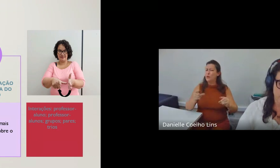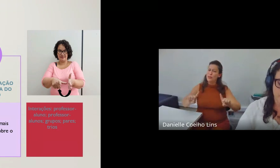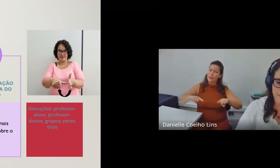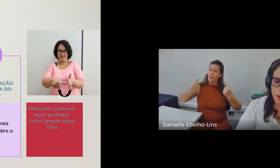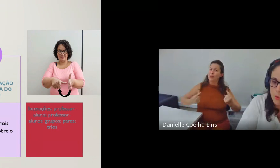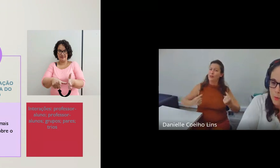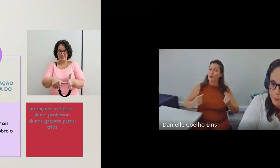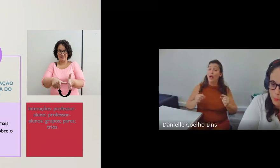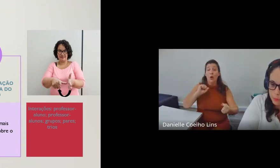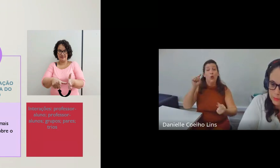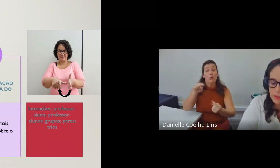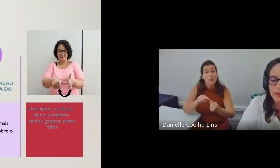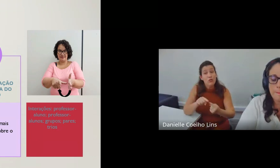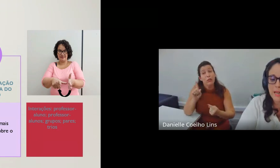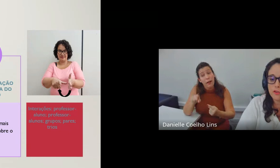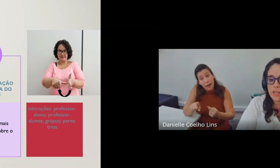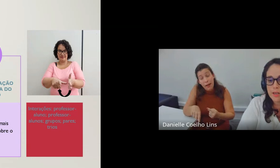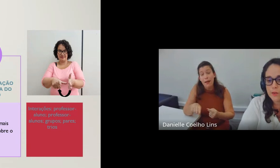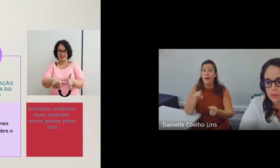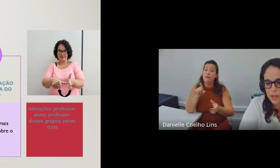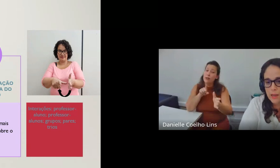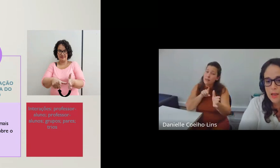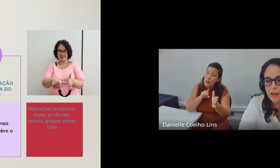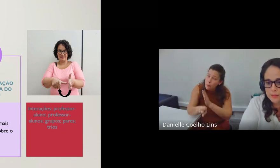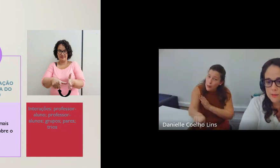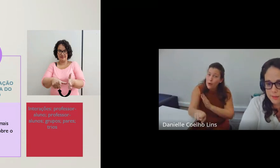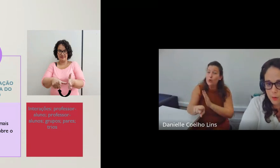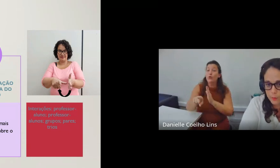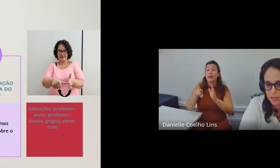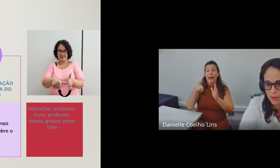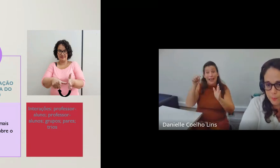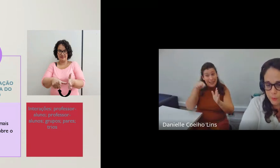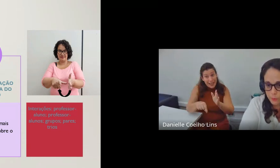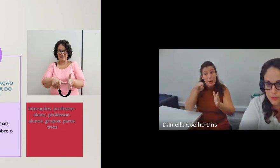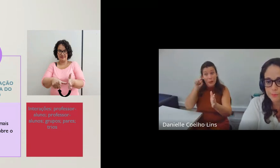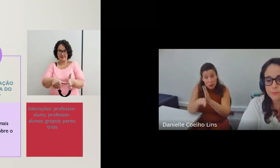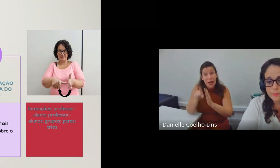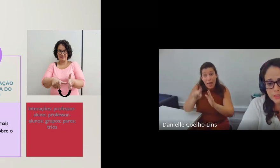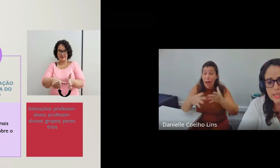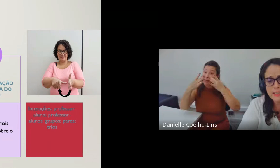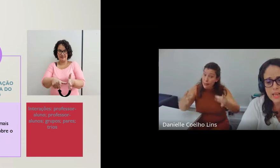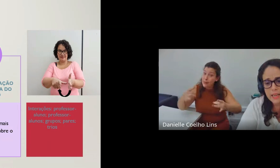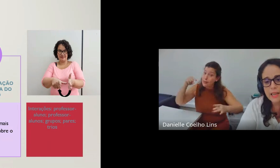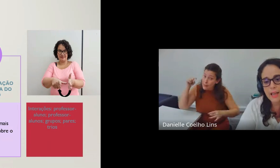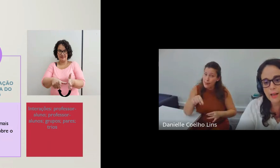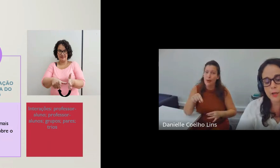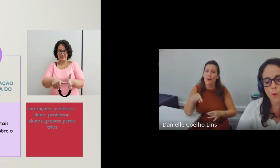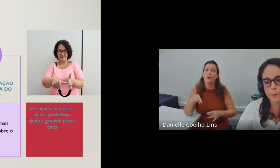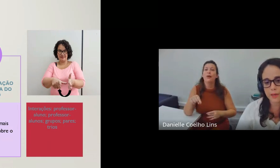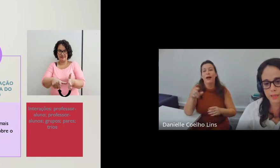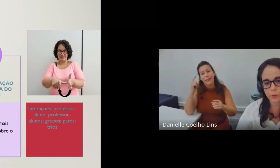texto? Fazer uma pergunta para direcionar a atenção para aquela pergunta. E a ideia é